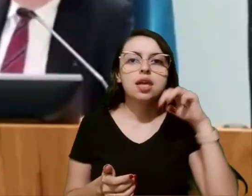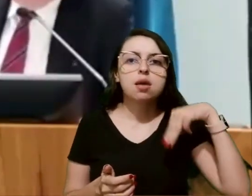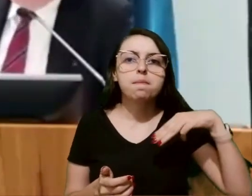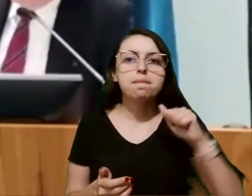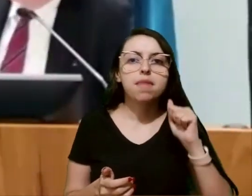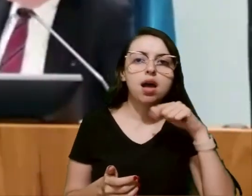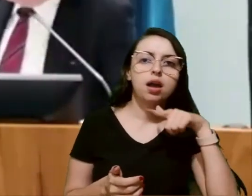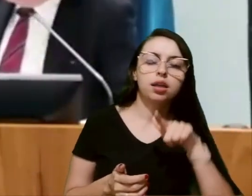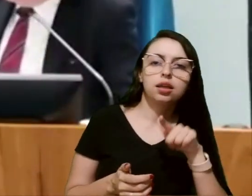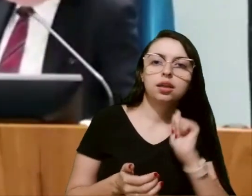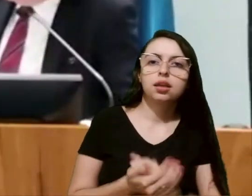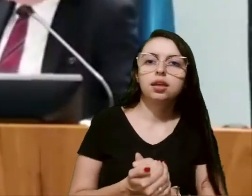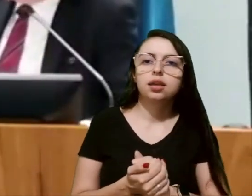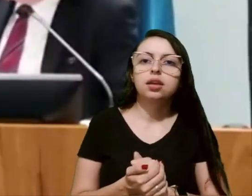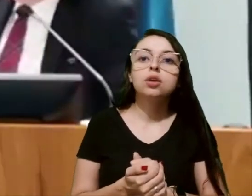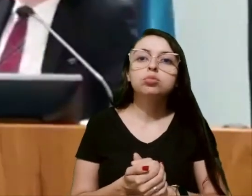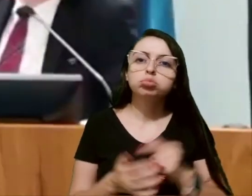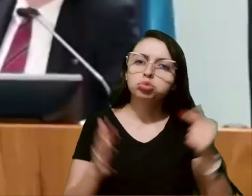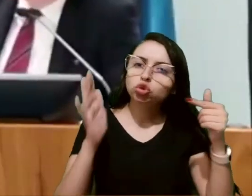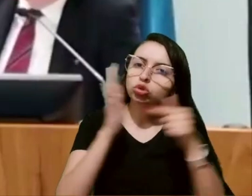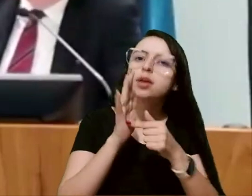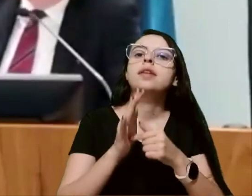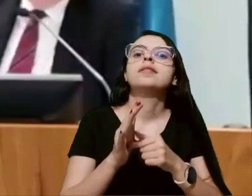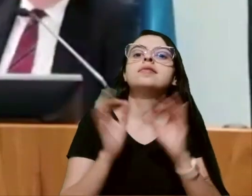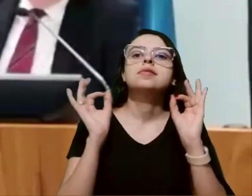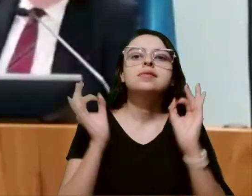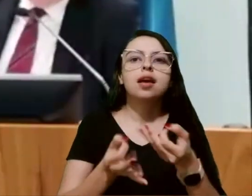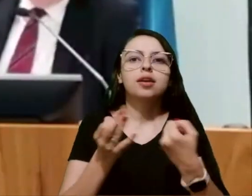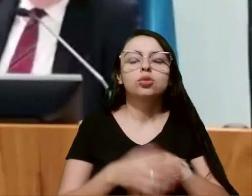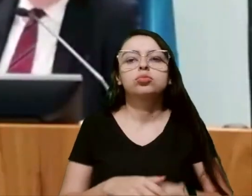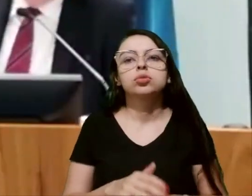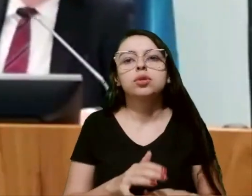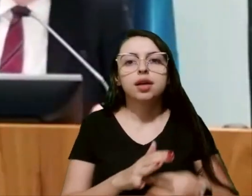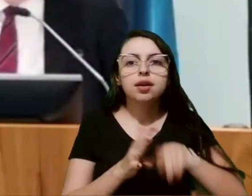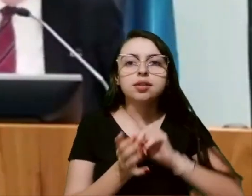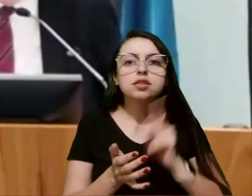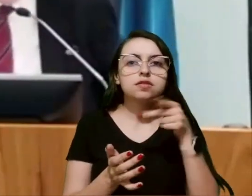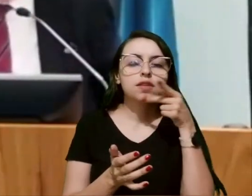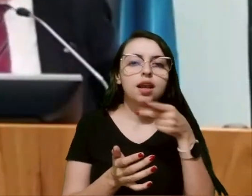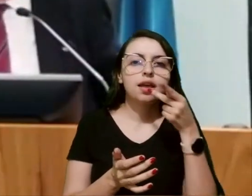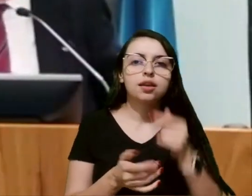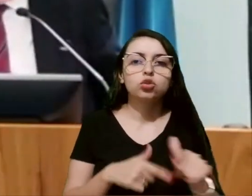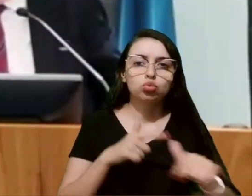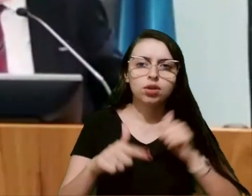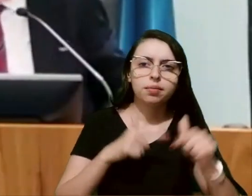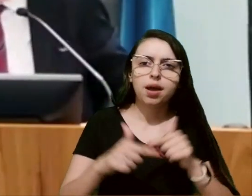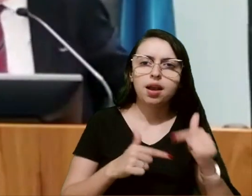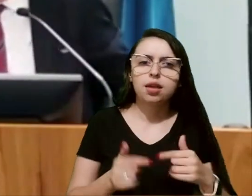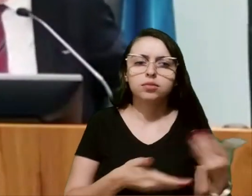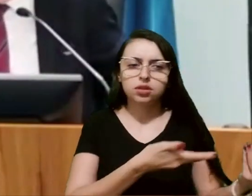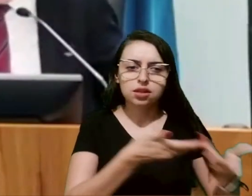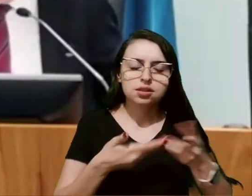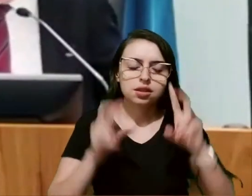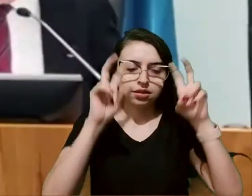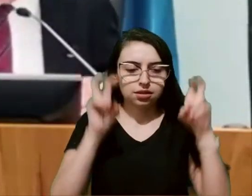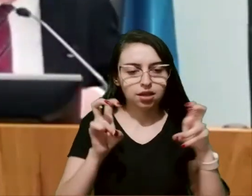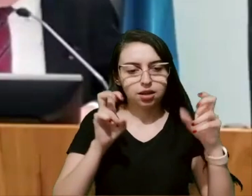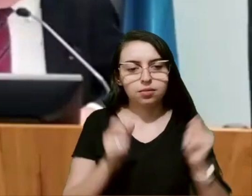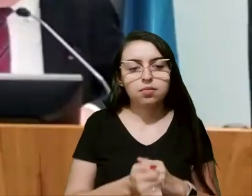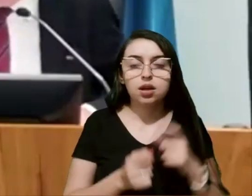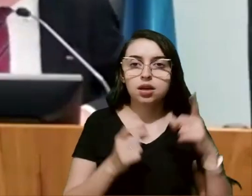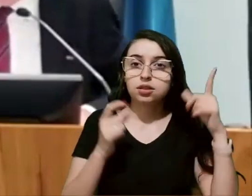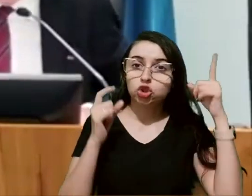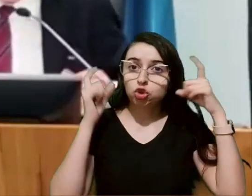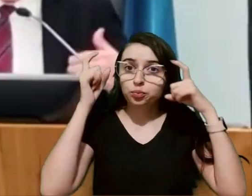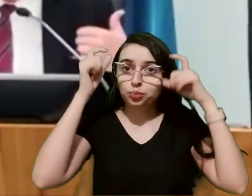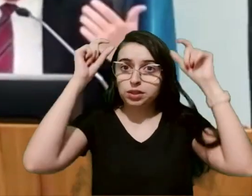nosso da EMAG foi plenamente atingido, porque, como eu disse no início, nós temos trabalhado aqui com a premissa de trazer